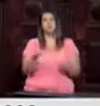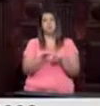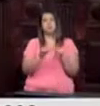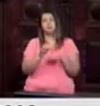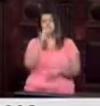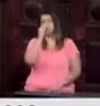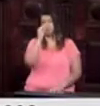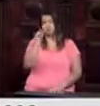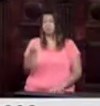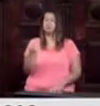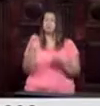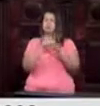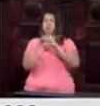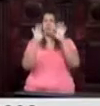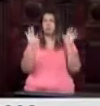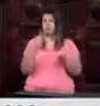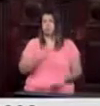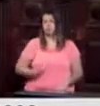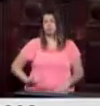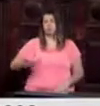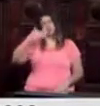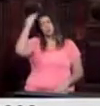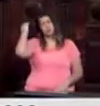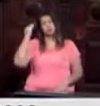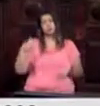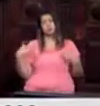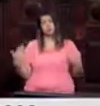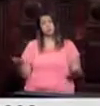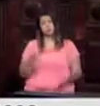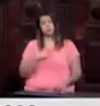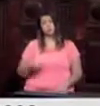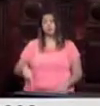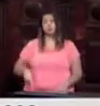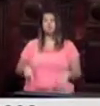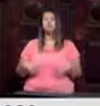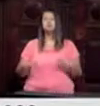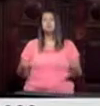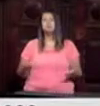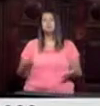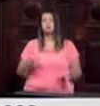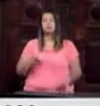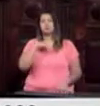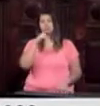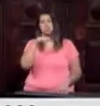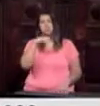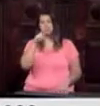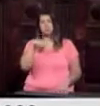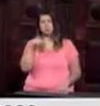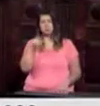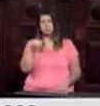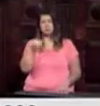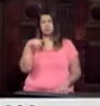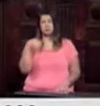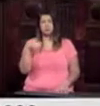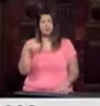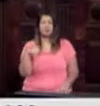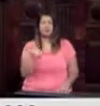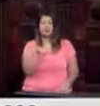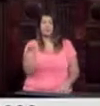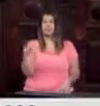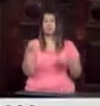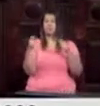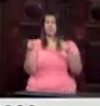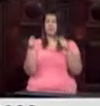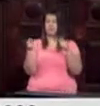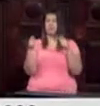claramente também o governo Temer. E aí, senhora presidente, era impossível ouvir nas manifestações do Rio